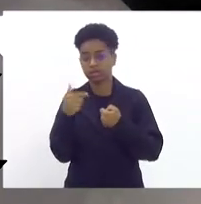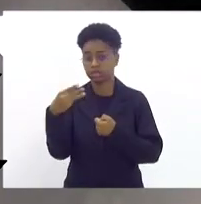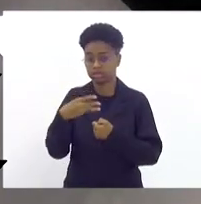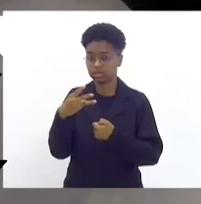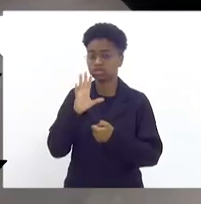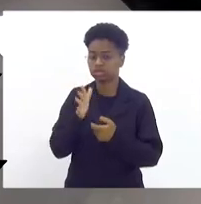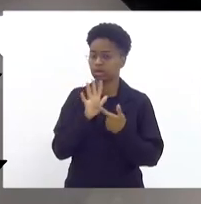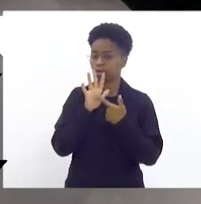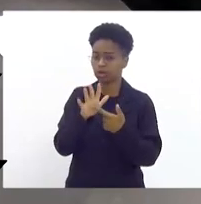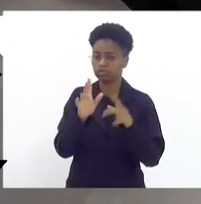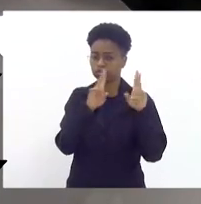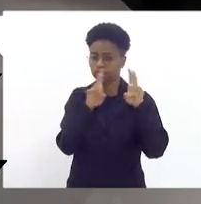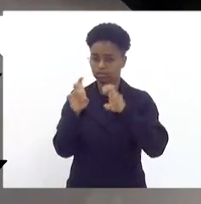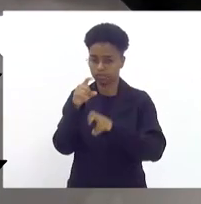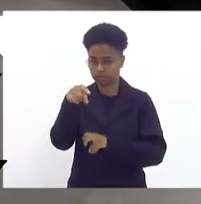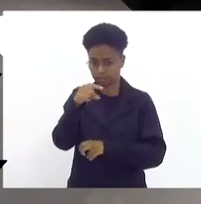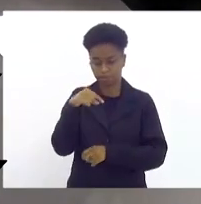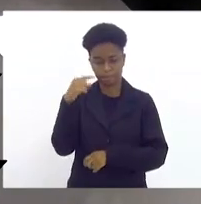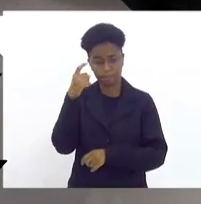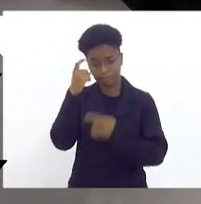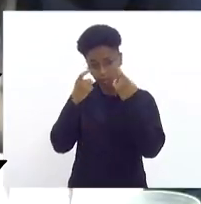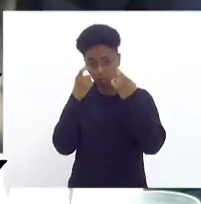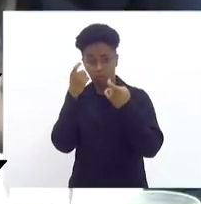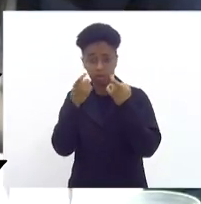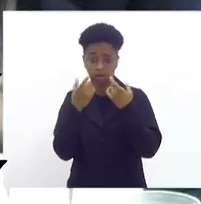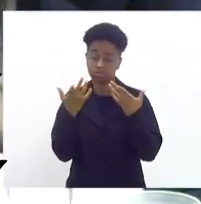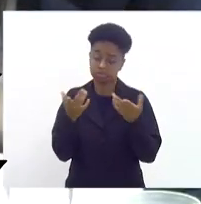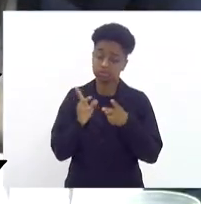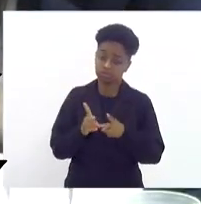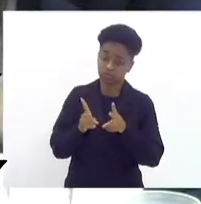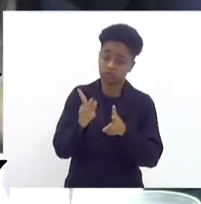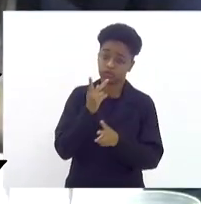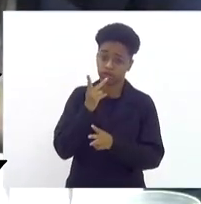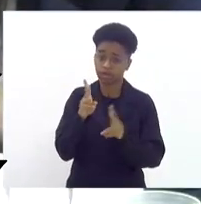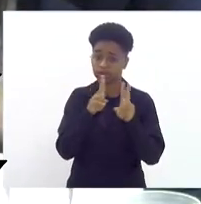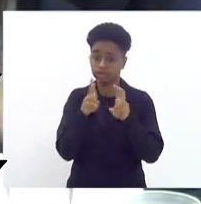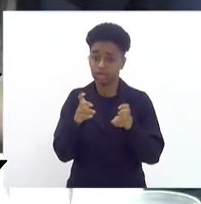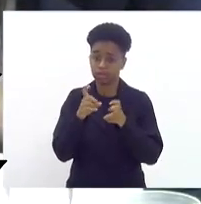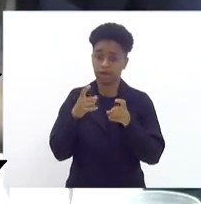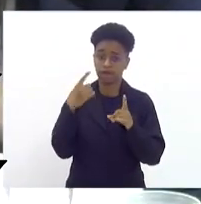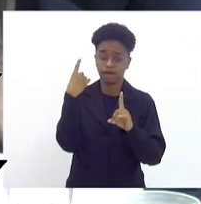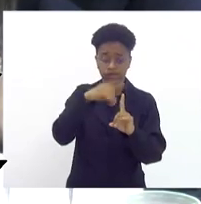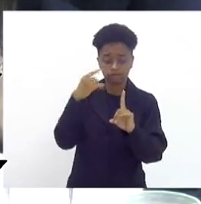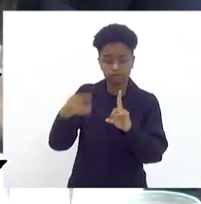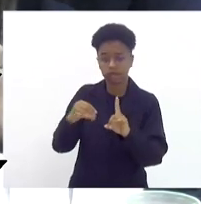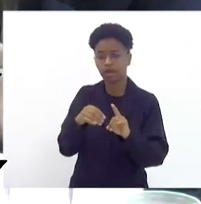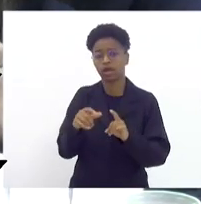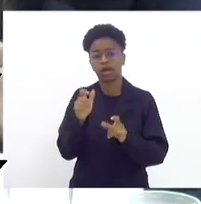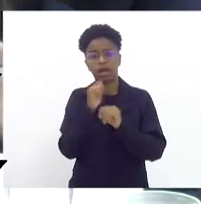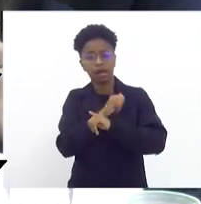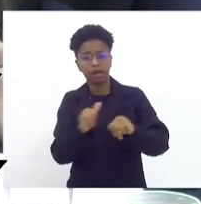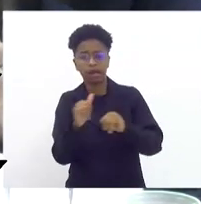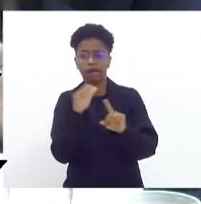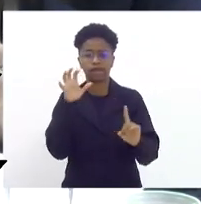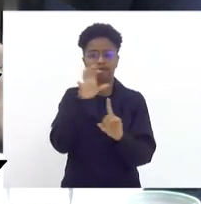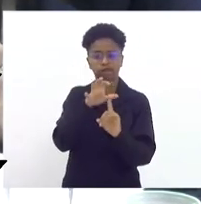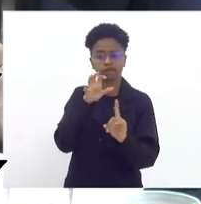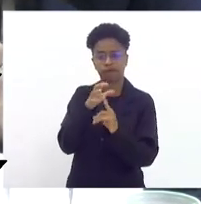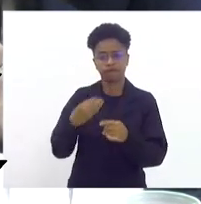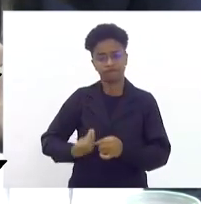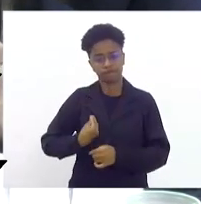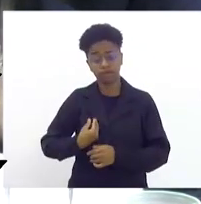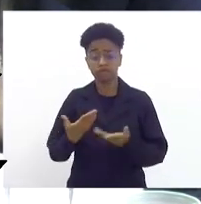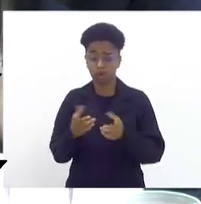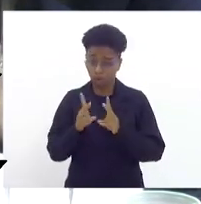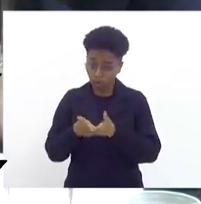talvez lhe preocupem. Então, que continua abordando a questão da agressão física, moral, ameaça à vida, integridade. Então, isso